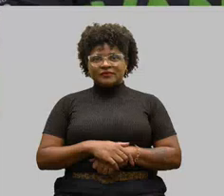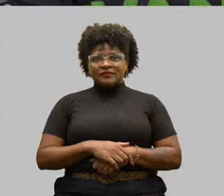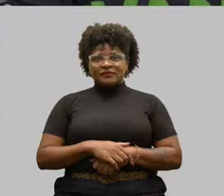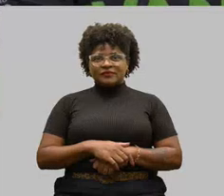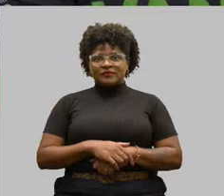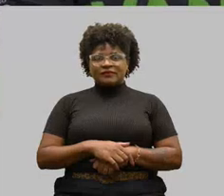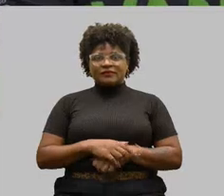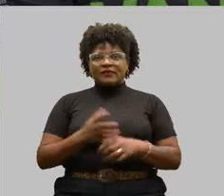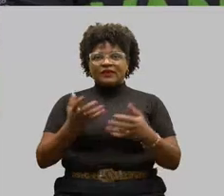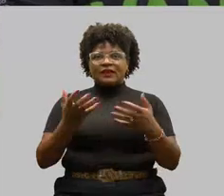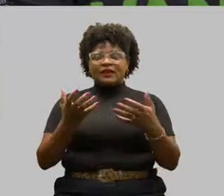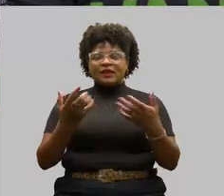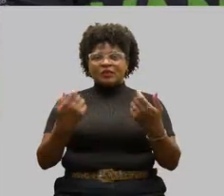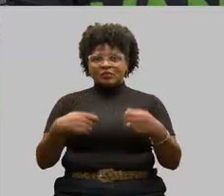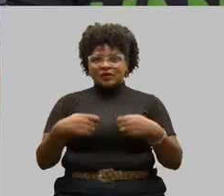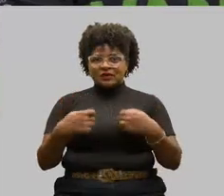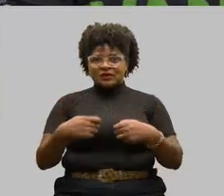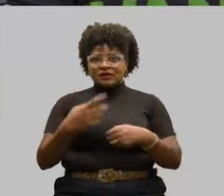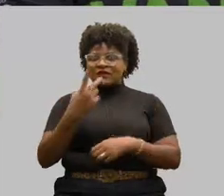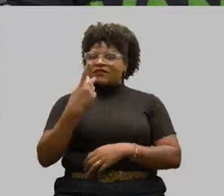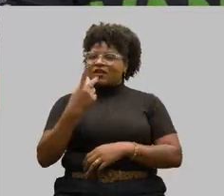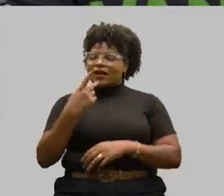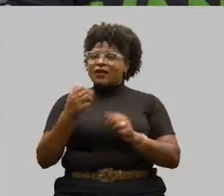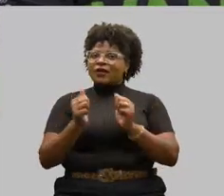e o William